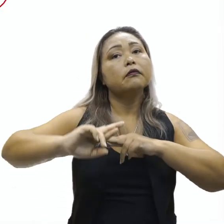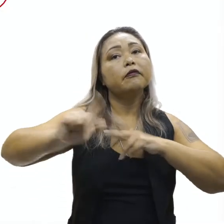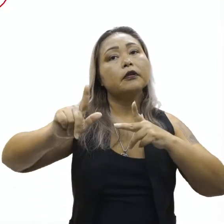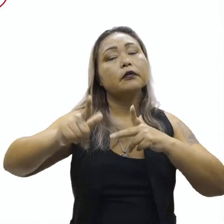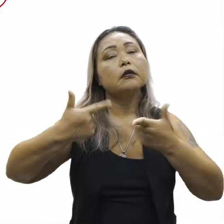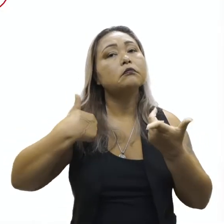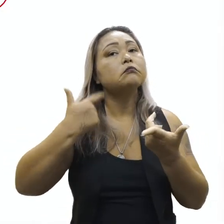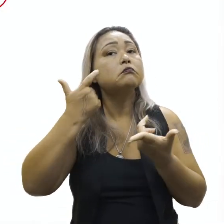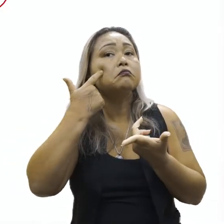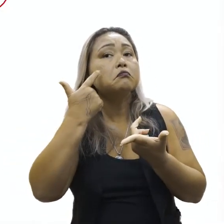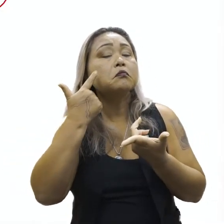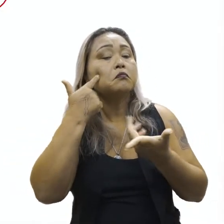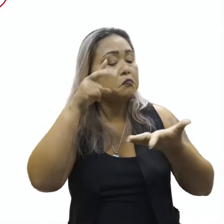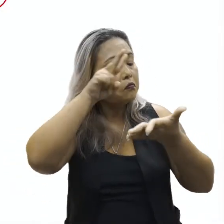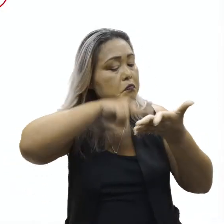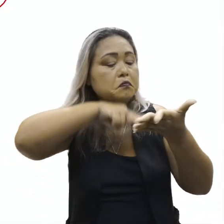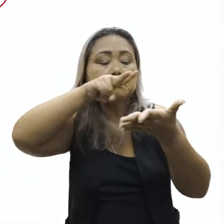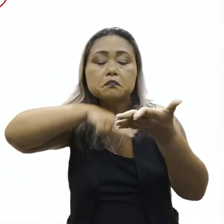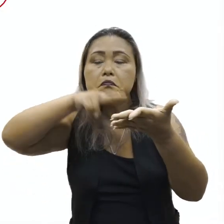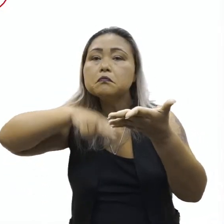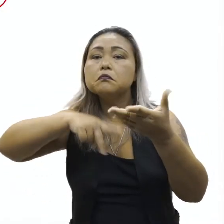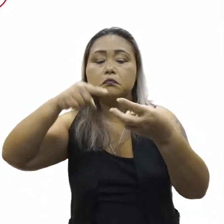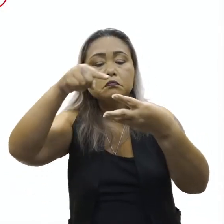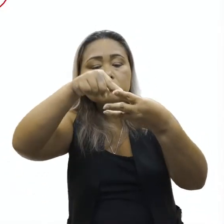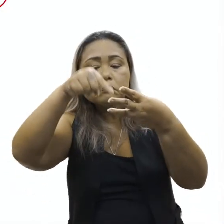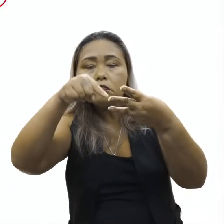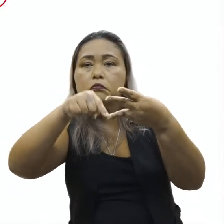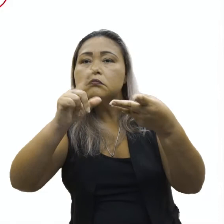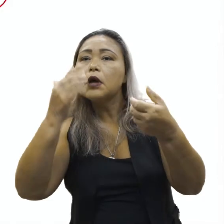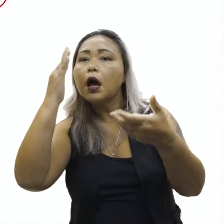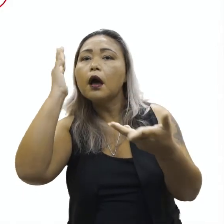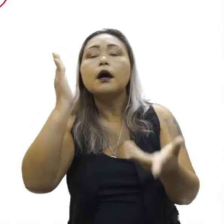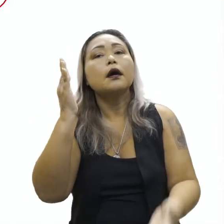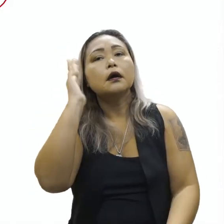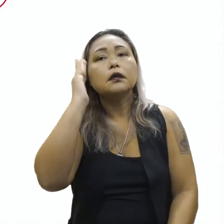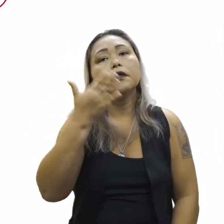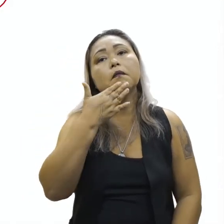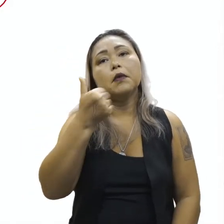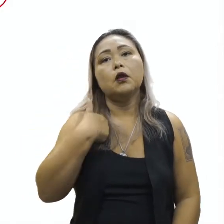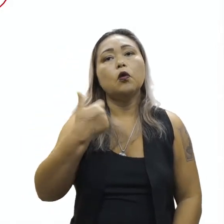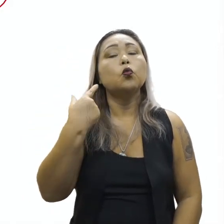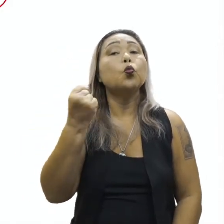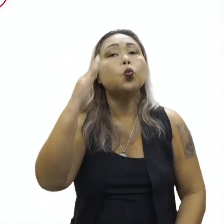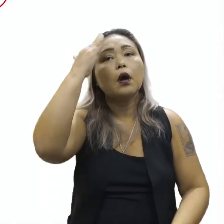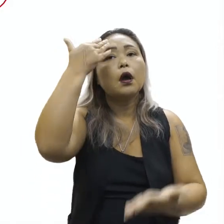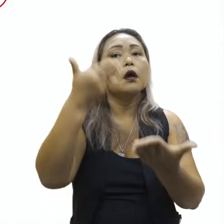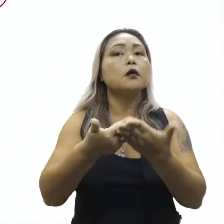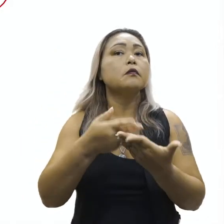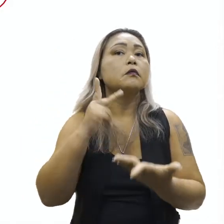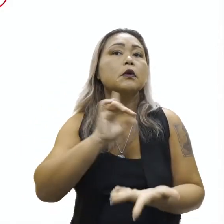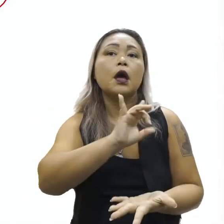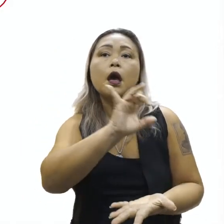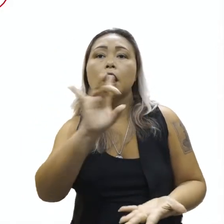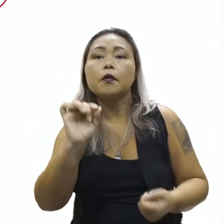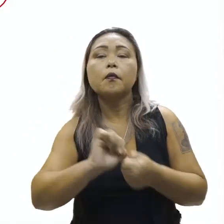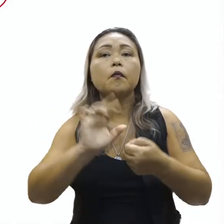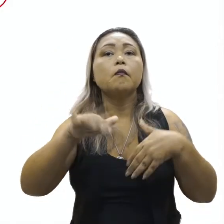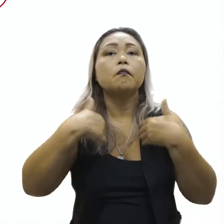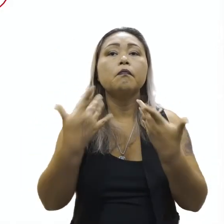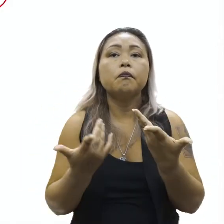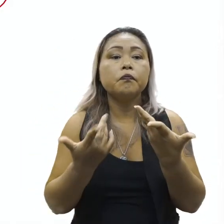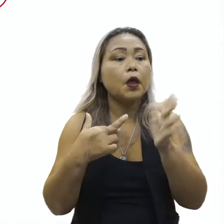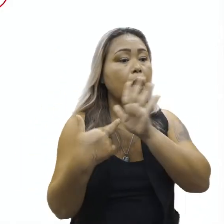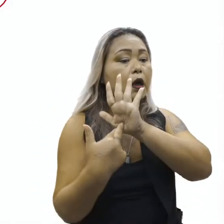têm que ler os três para poder entender melhor o pensamento deles, viu? Então, assim, para ele, sem a representação